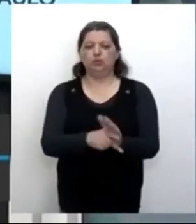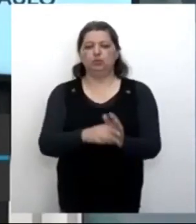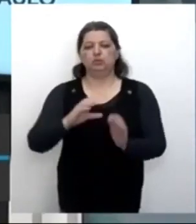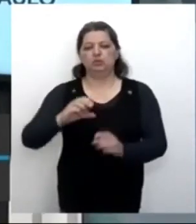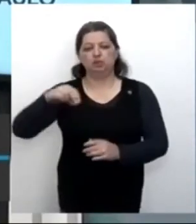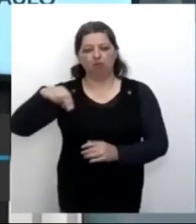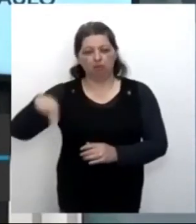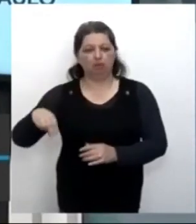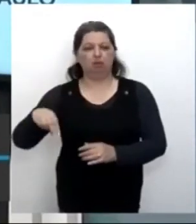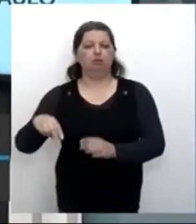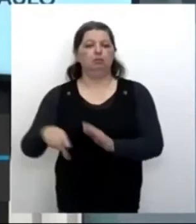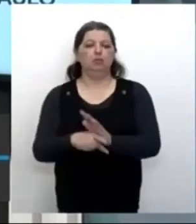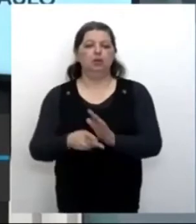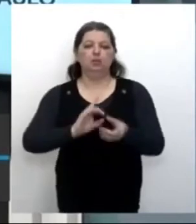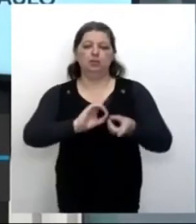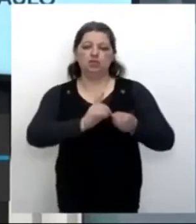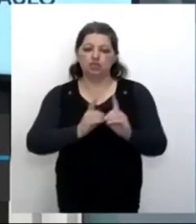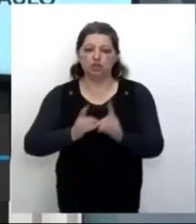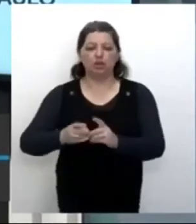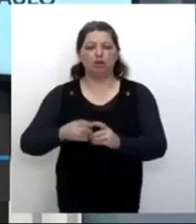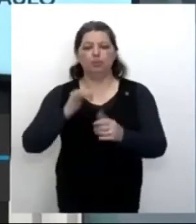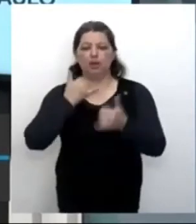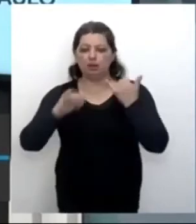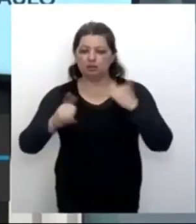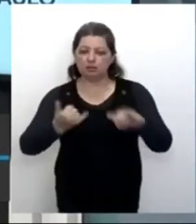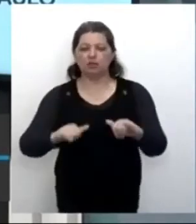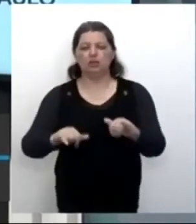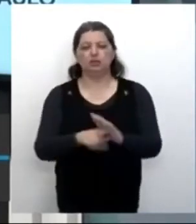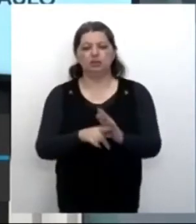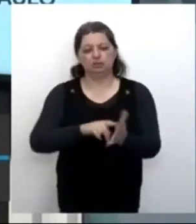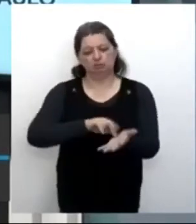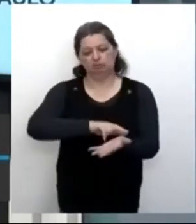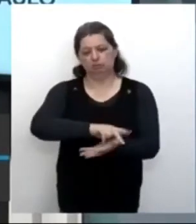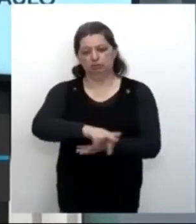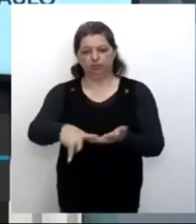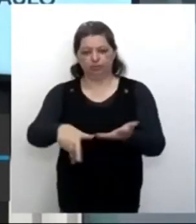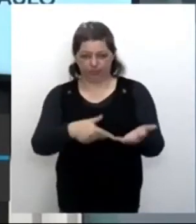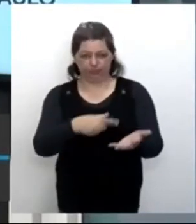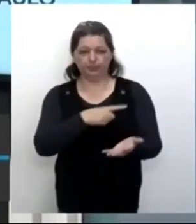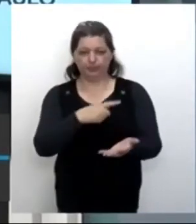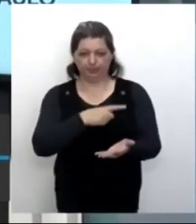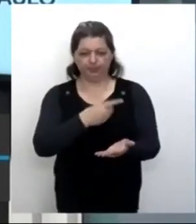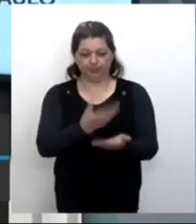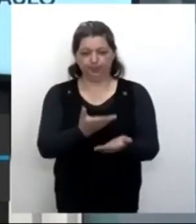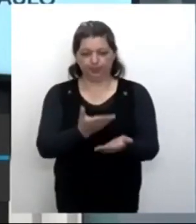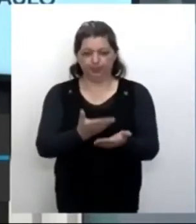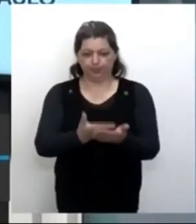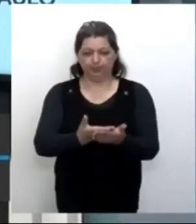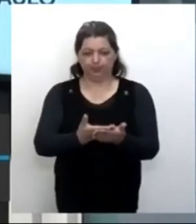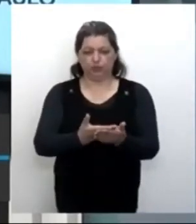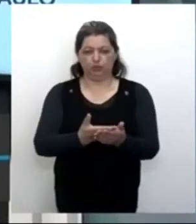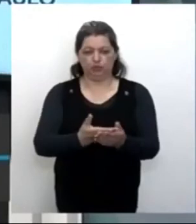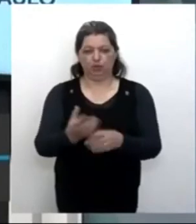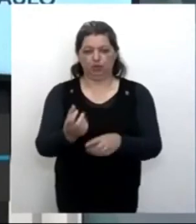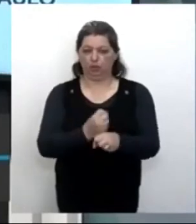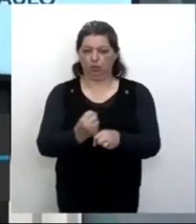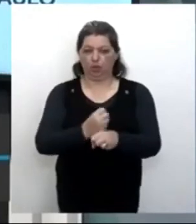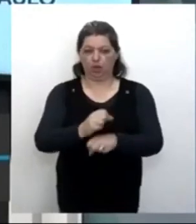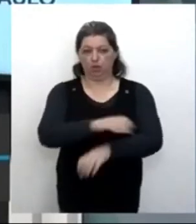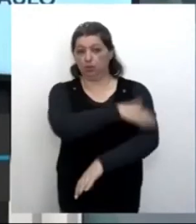a dinâmica, né? Para frente ali de cidade, e aí vai ter termodinâmica, vai ter bastante coisa para estudar durante o ano com vocês aí,